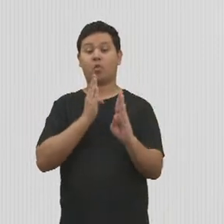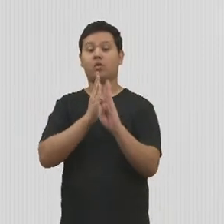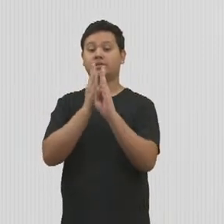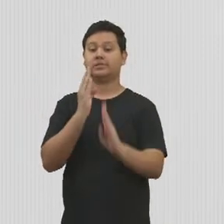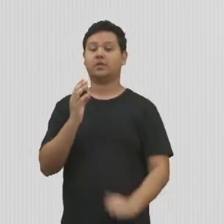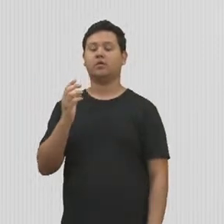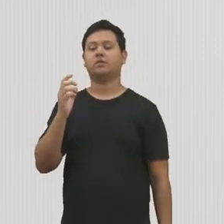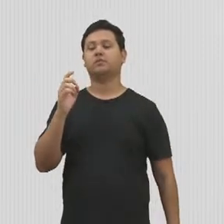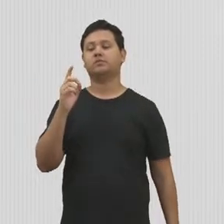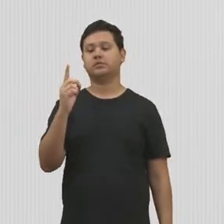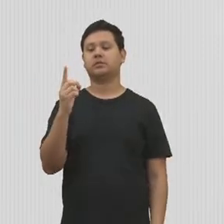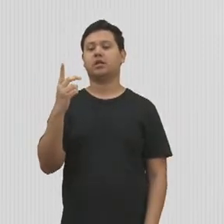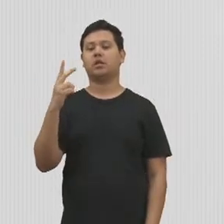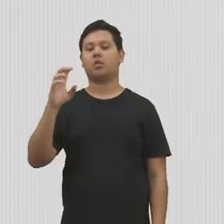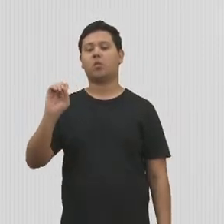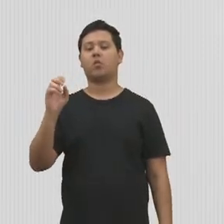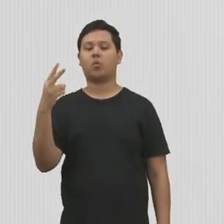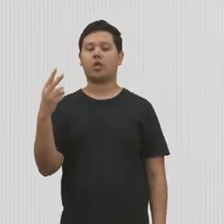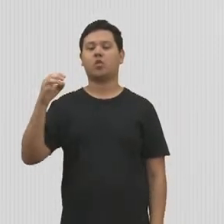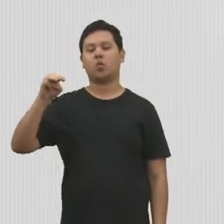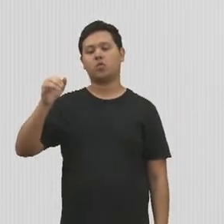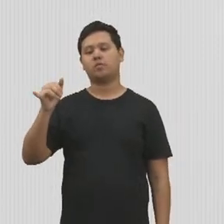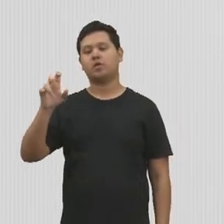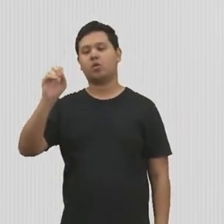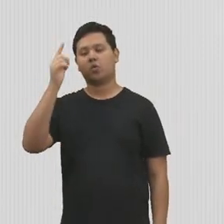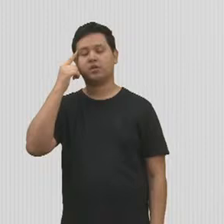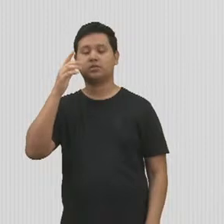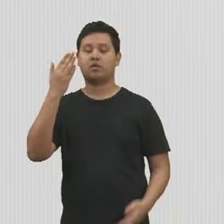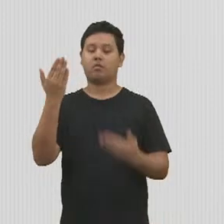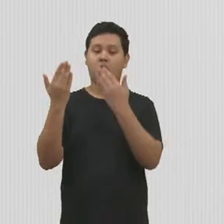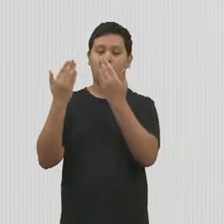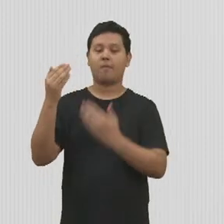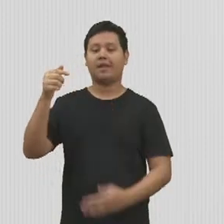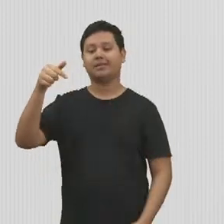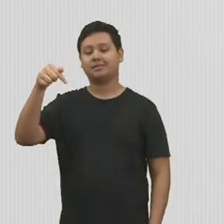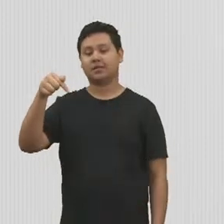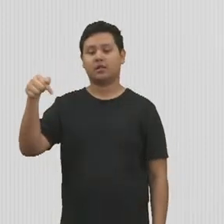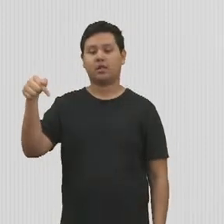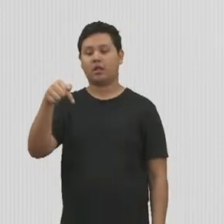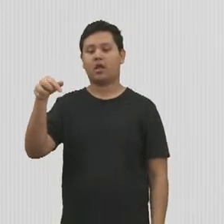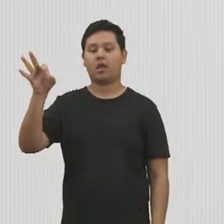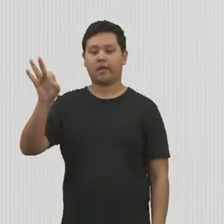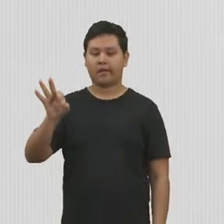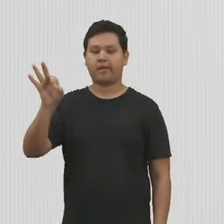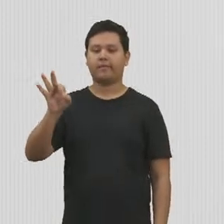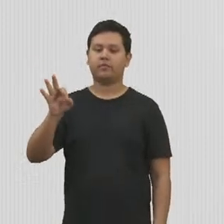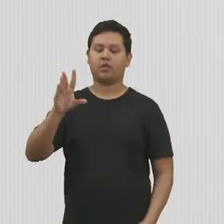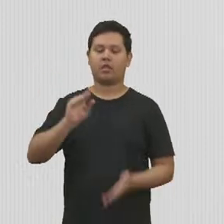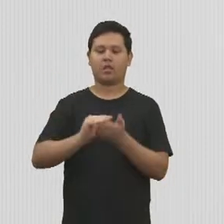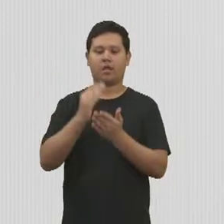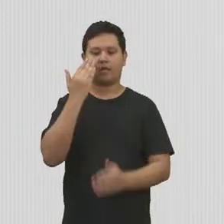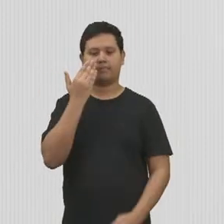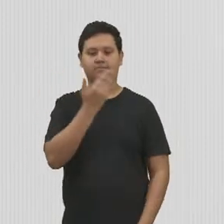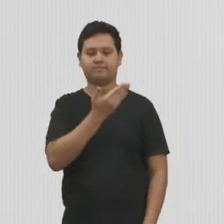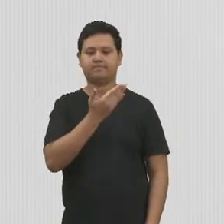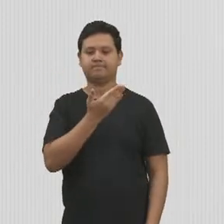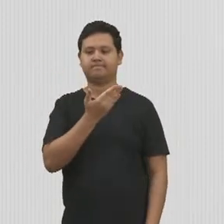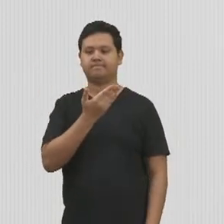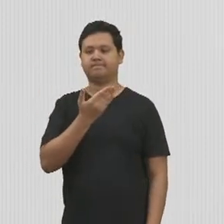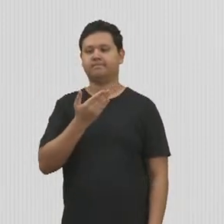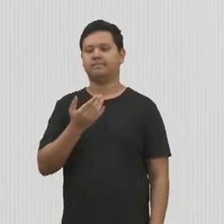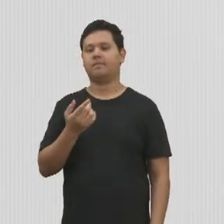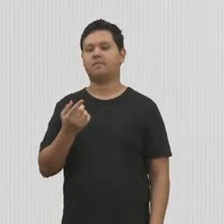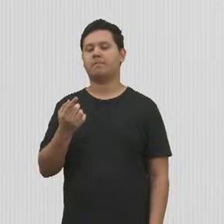102 milhões, em torno de 77% do que previmos. E alienação de bens é um valor